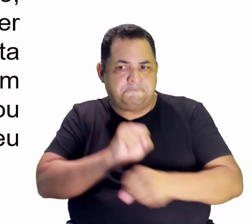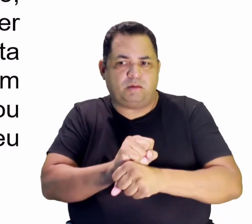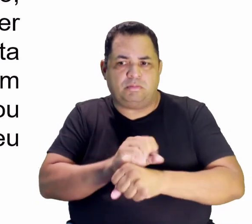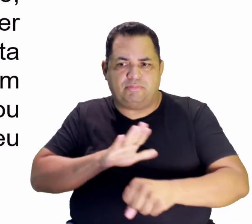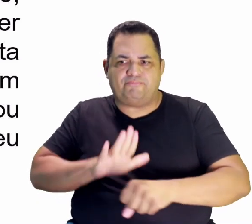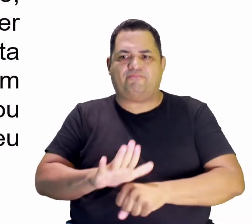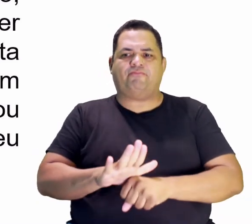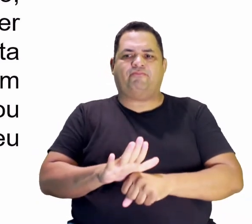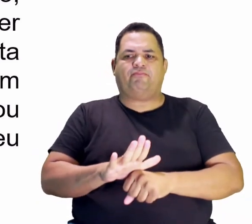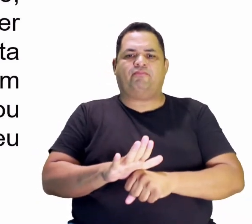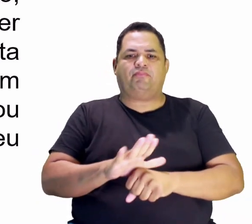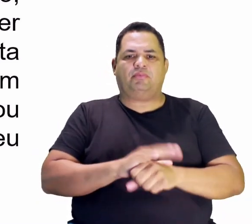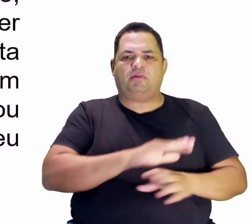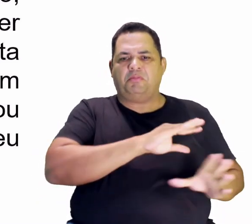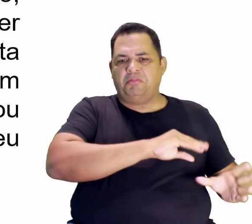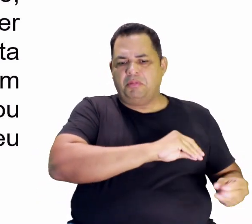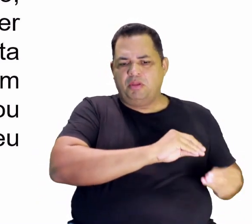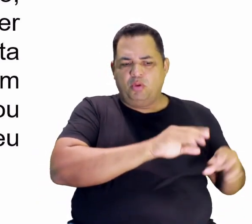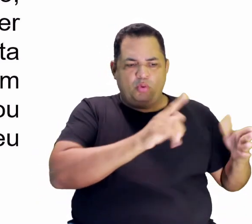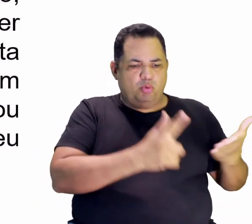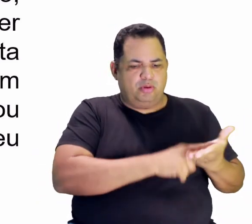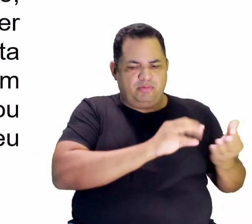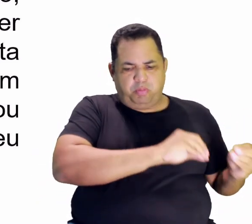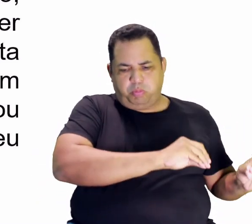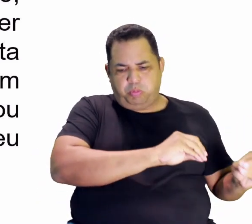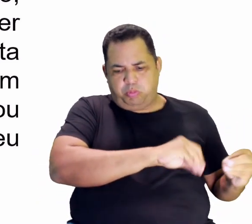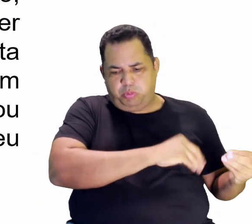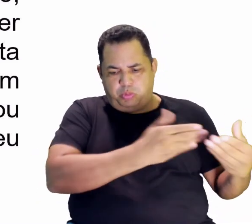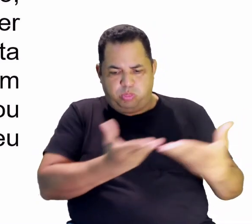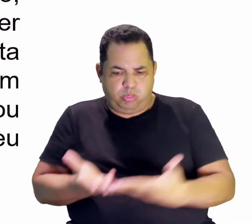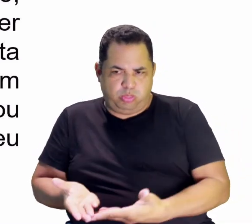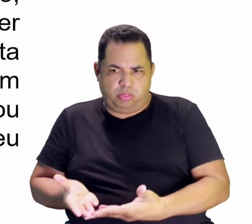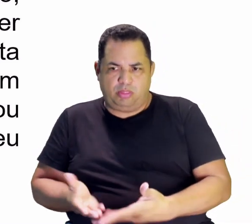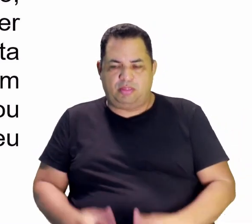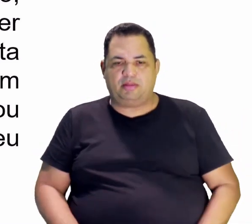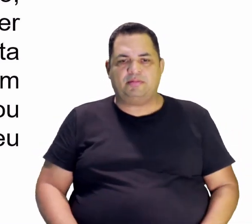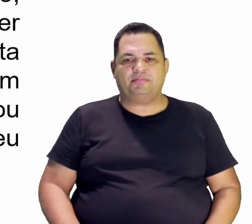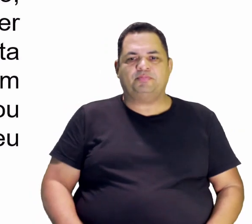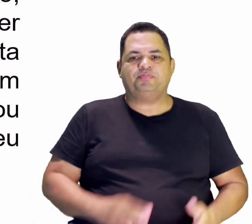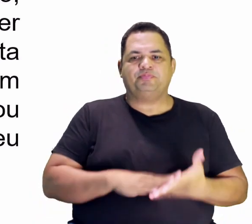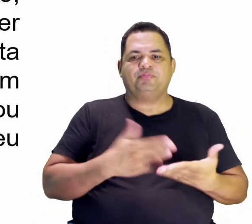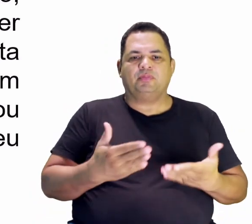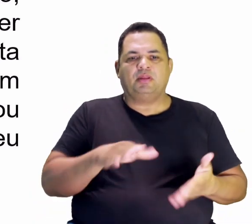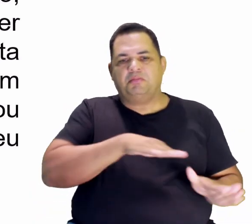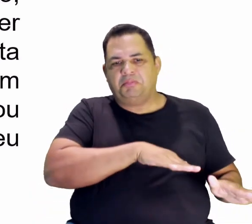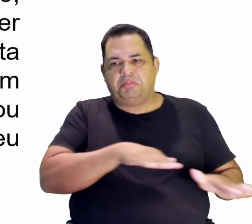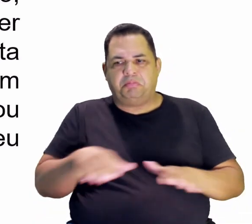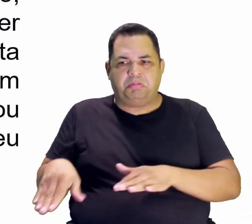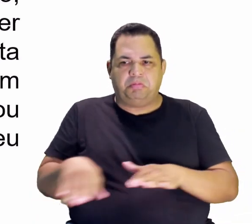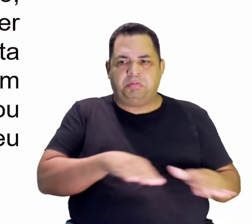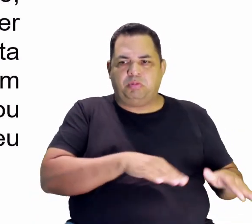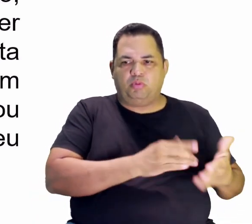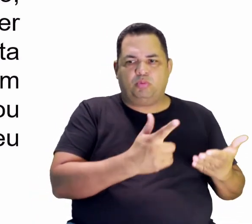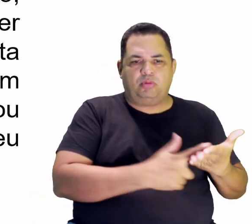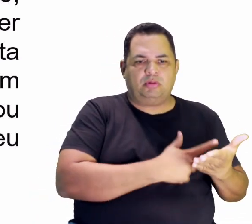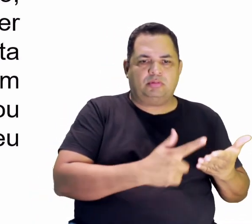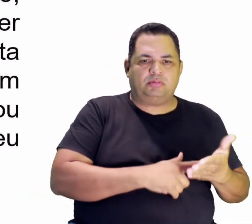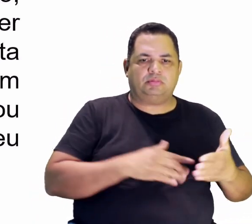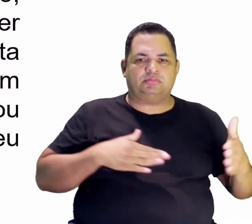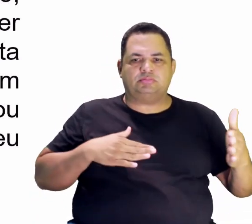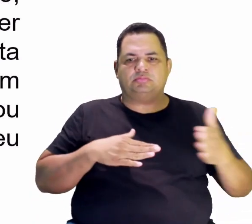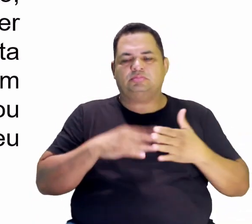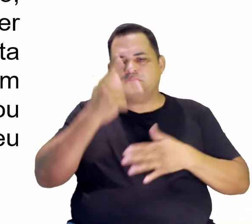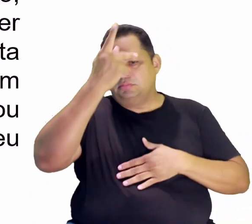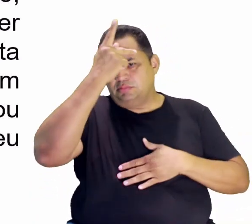né? O próprio livro sai do banco. Ou uma curva, velocidade mais alta, ele escorrega para um lado ou para outro. Até uma